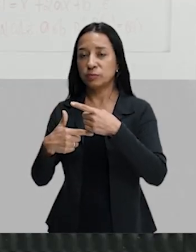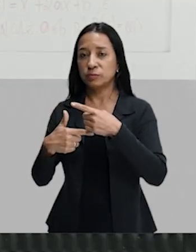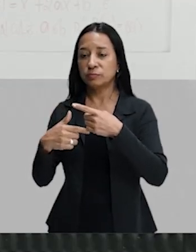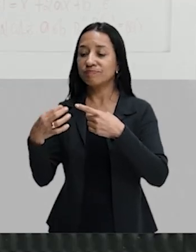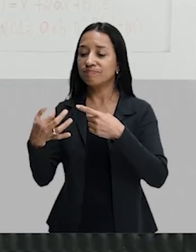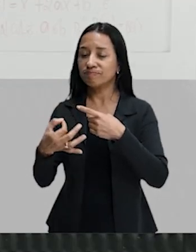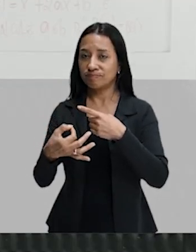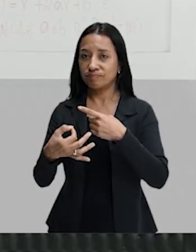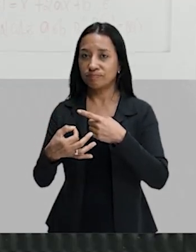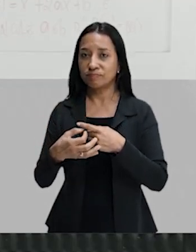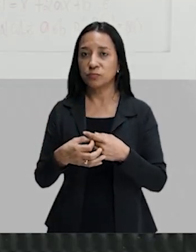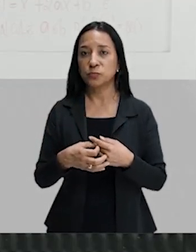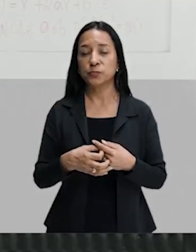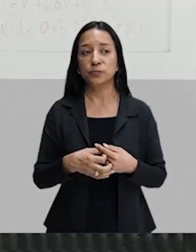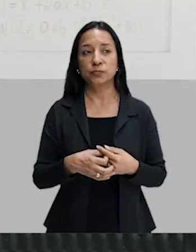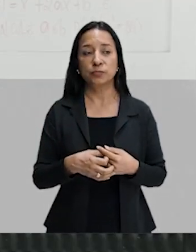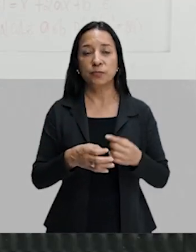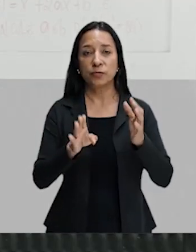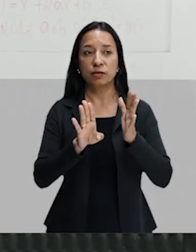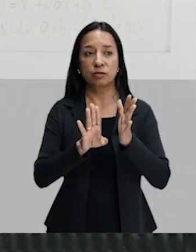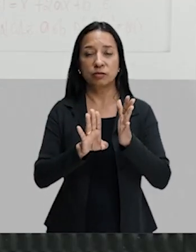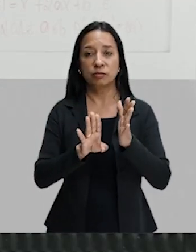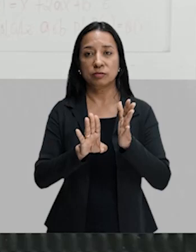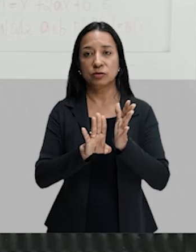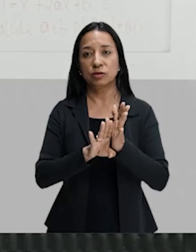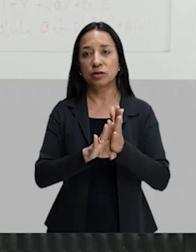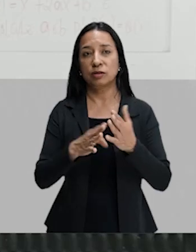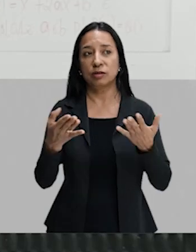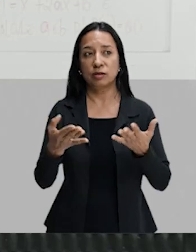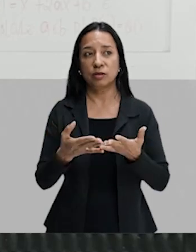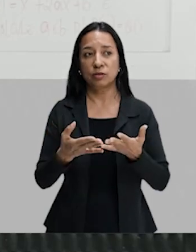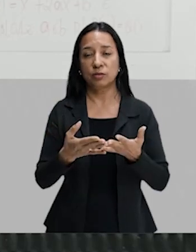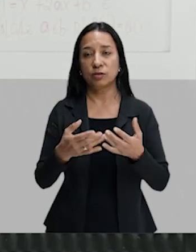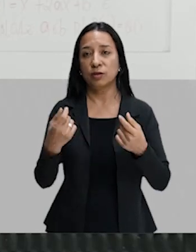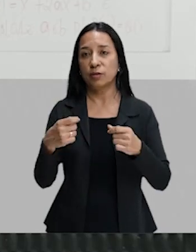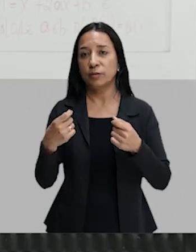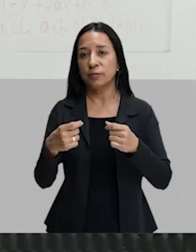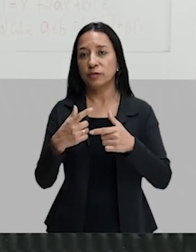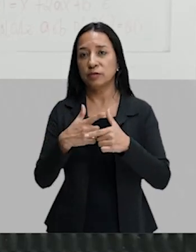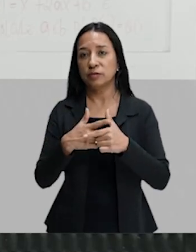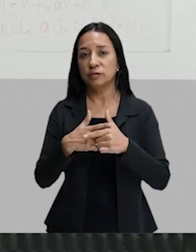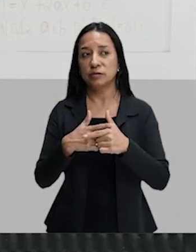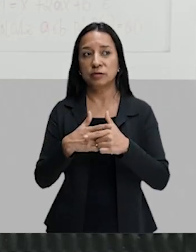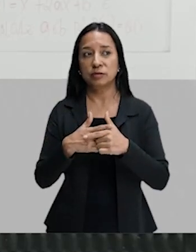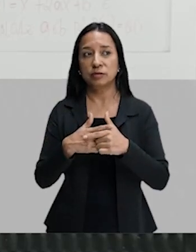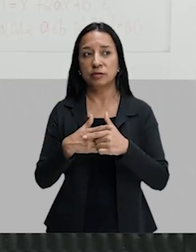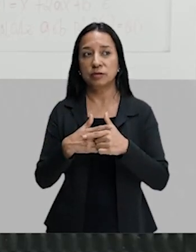Certo, turminha? Quando chegar nesse ponto, né, você vai ter que dividir isso em duas partes, né?